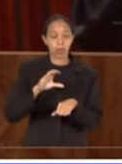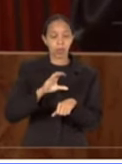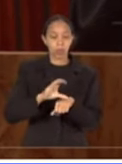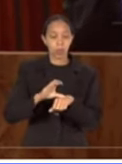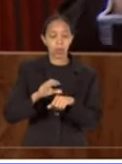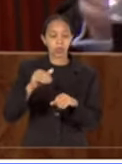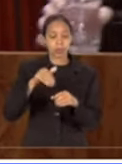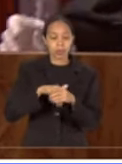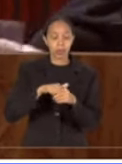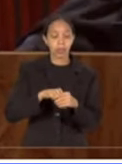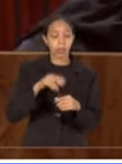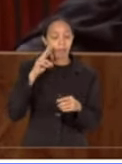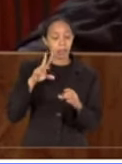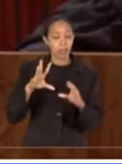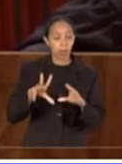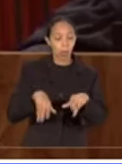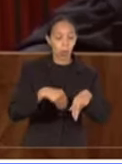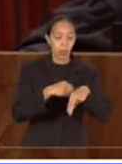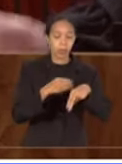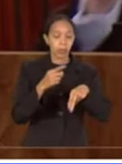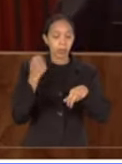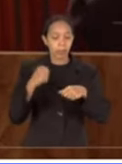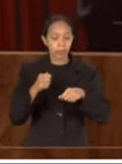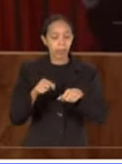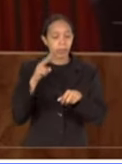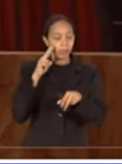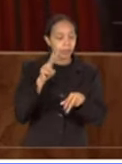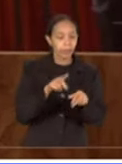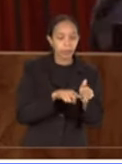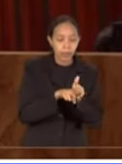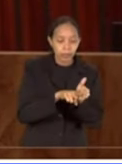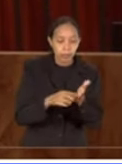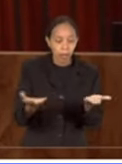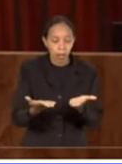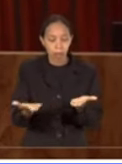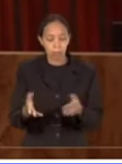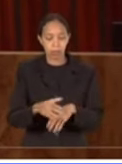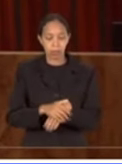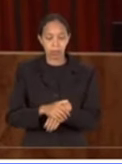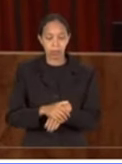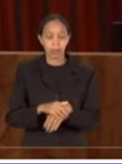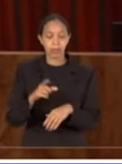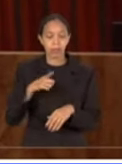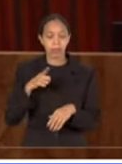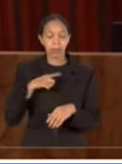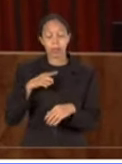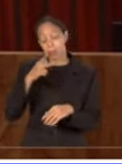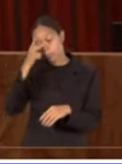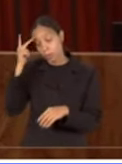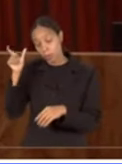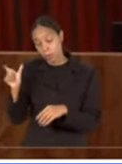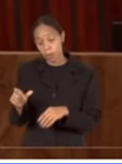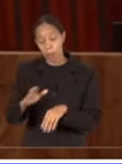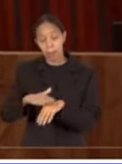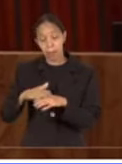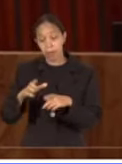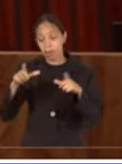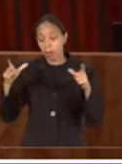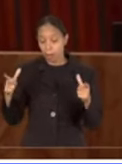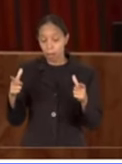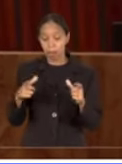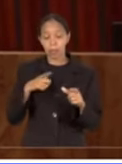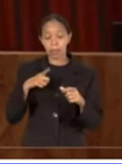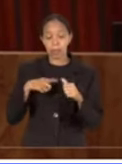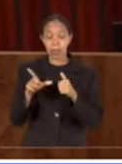a corrupção que se pretende investigar nesta AIGE seria, para o recorrente, aquela mais ampla prevista no